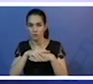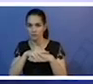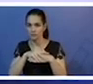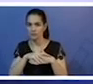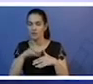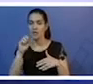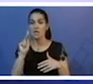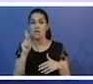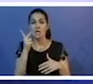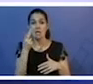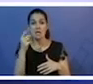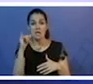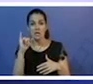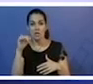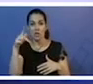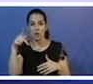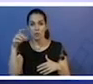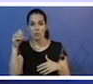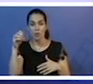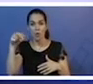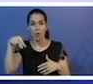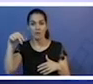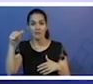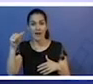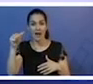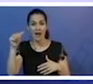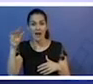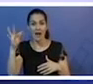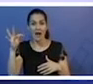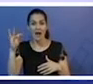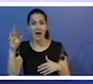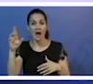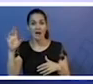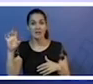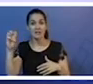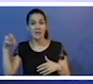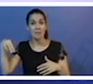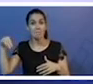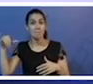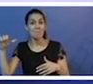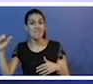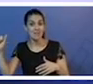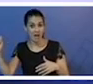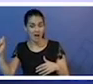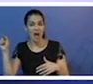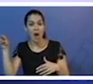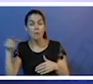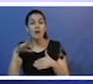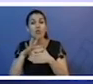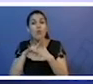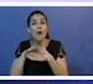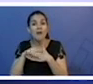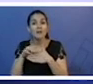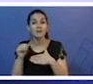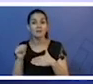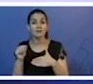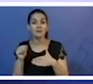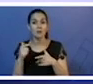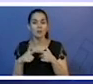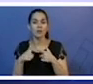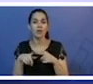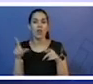hiponatremia. Isso ocorre quando se verifica uma concentração de sódio no plasma sanguíneo menor que